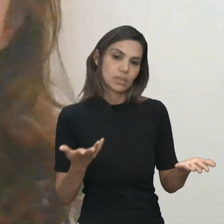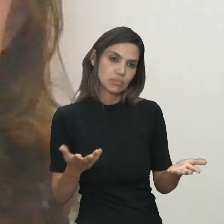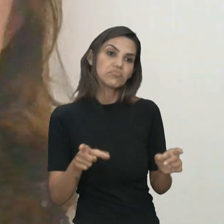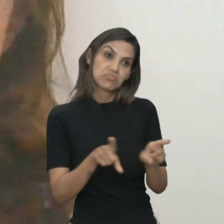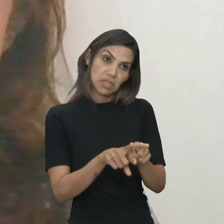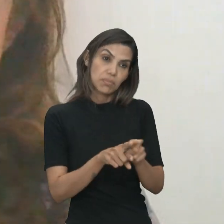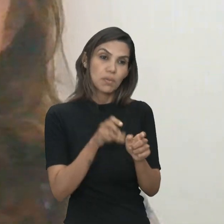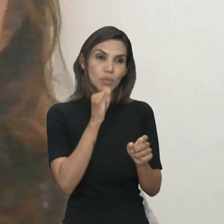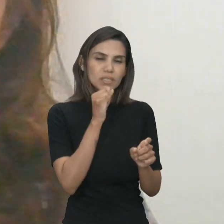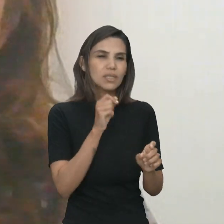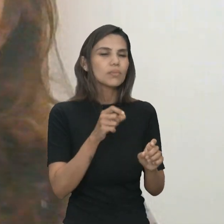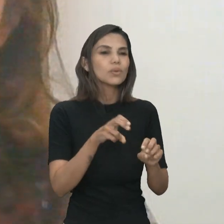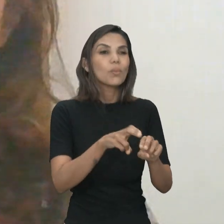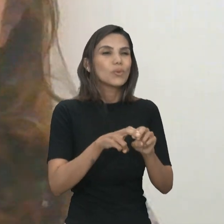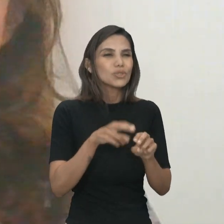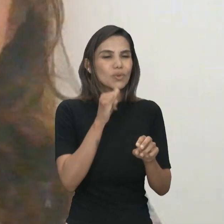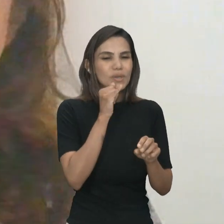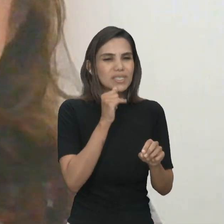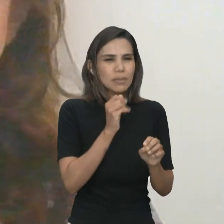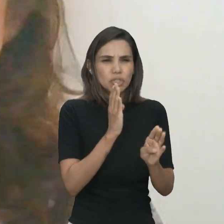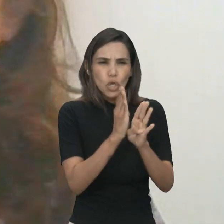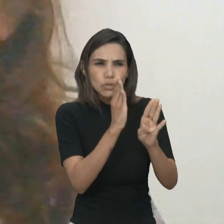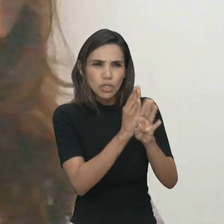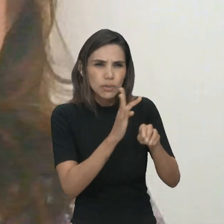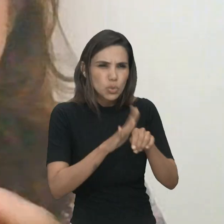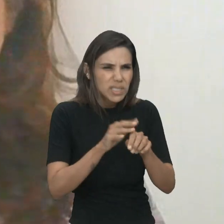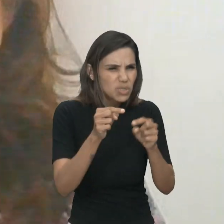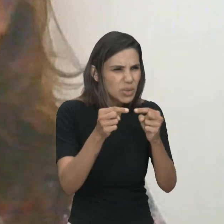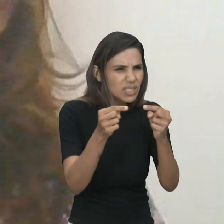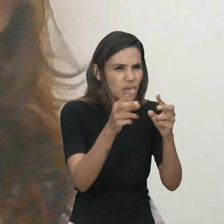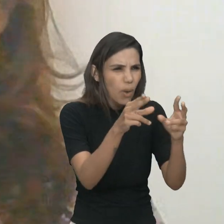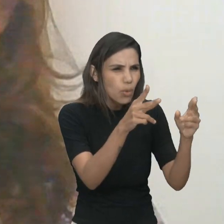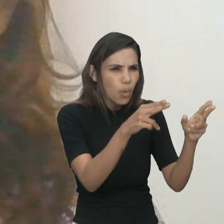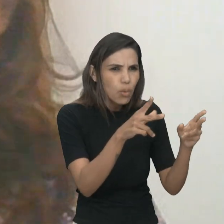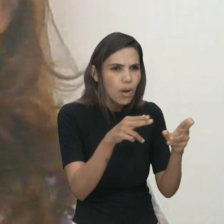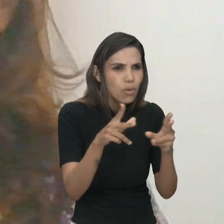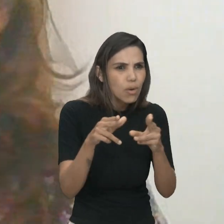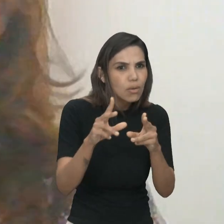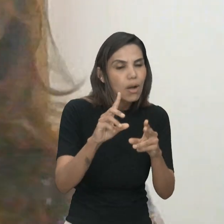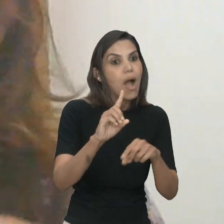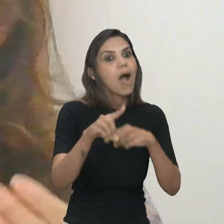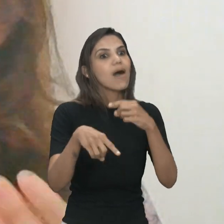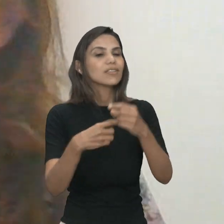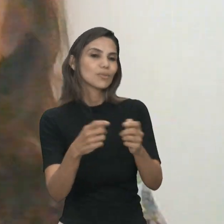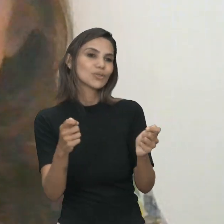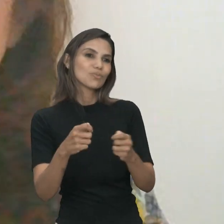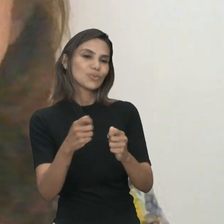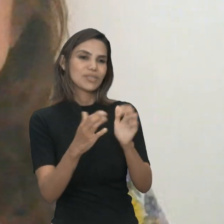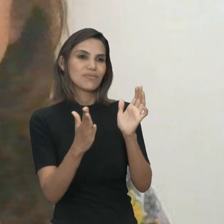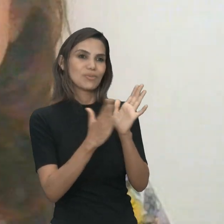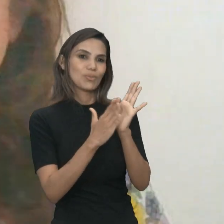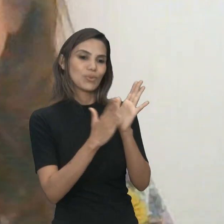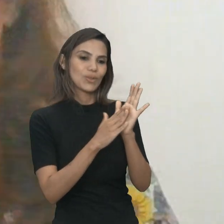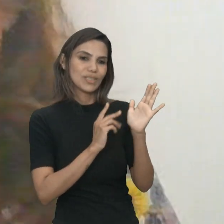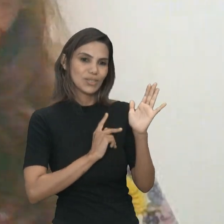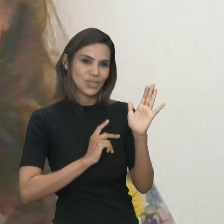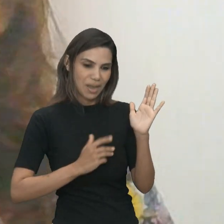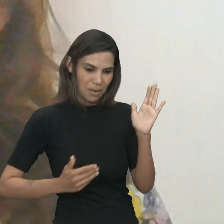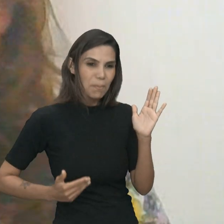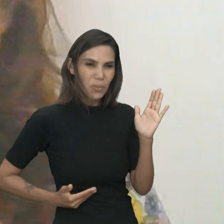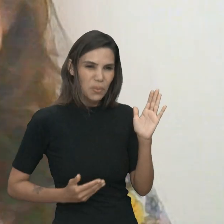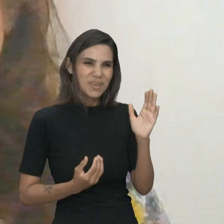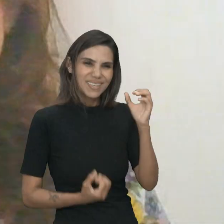das informações do exame médico periódico é que a gente consegue desenvolver políticas públicas que são voltadas para esse público, no